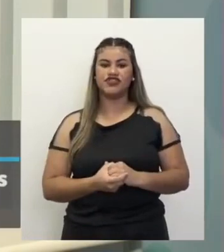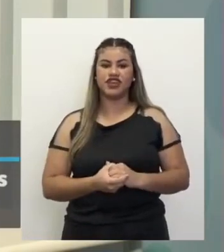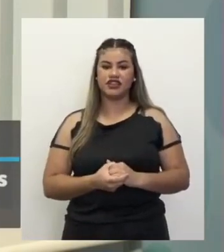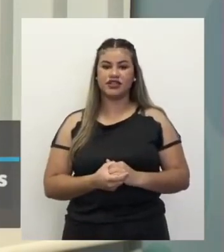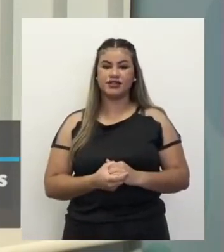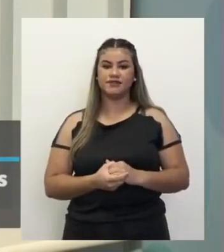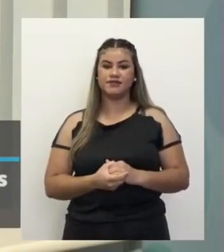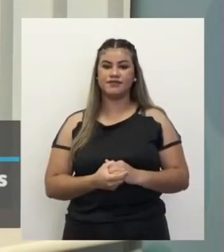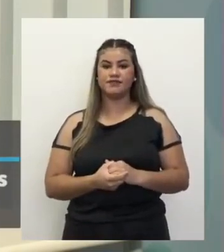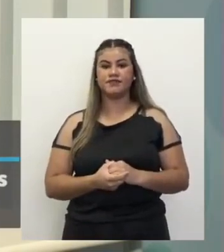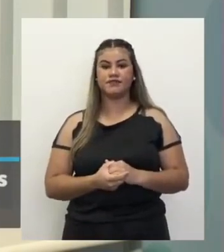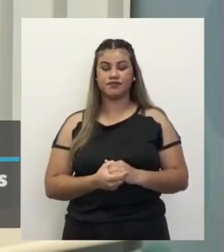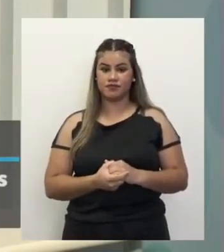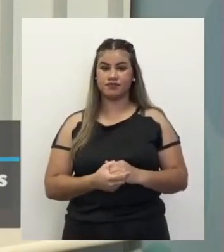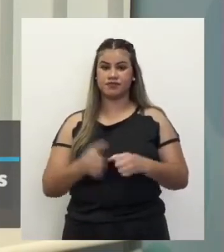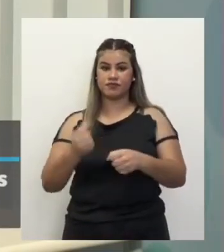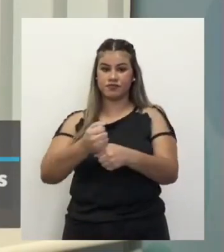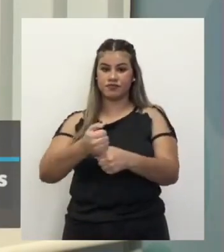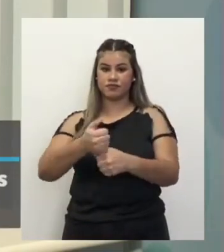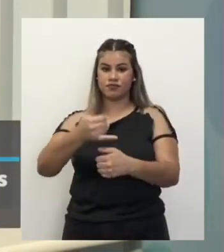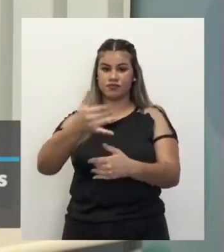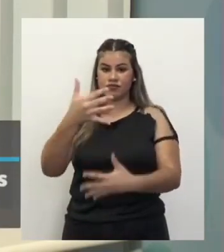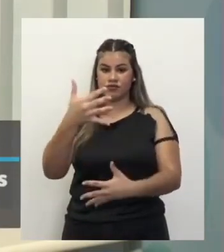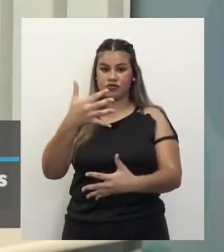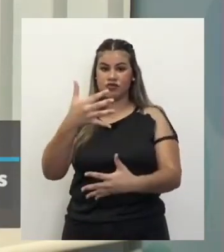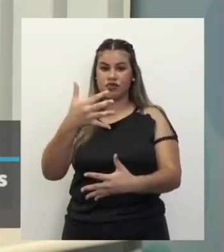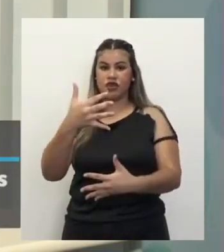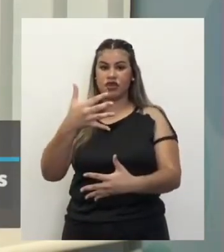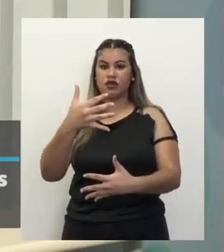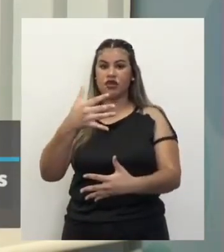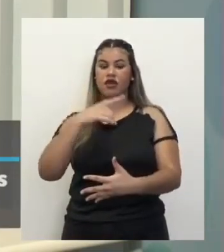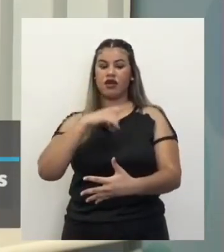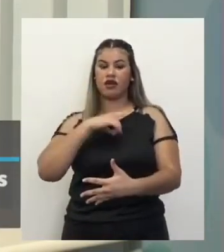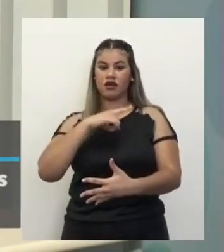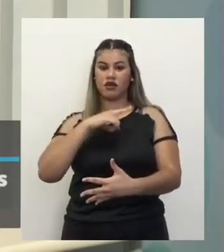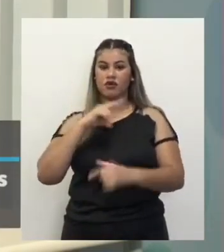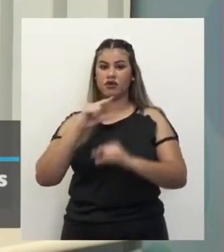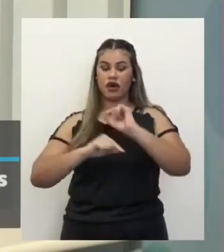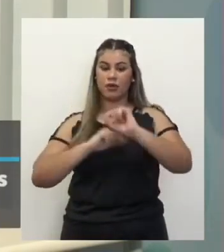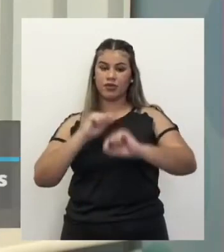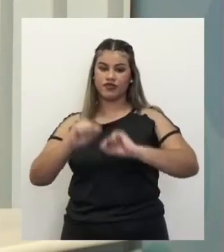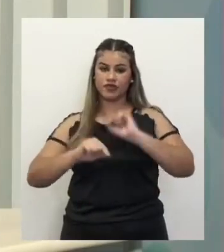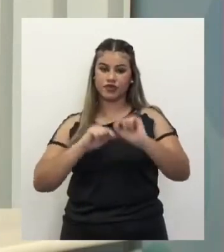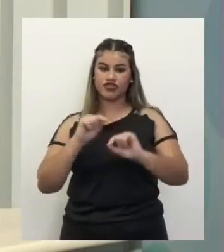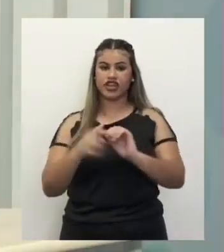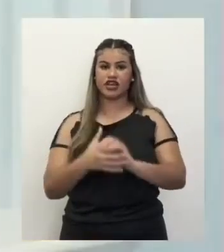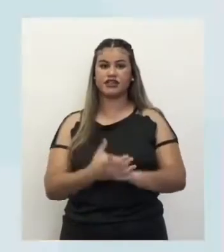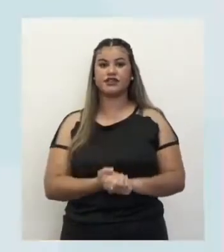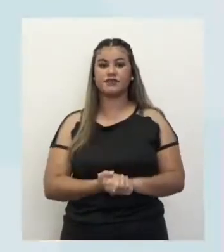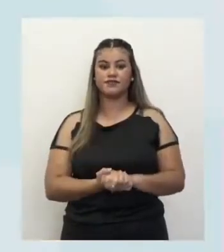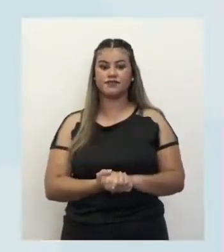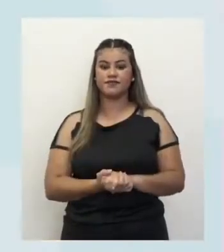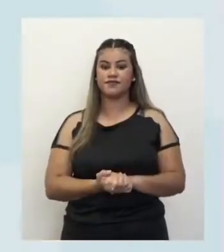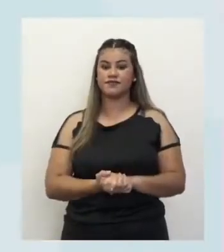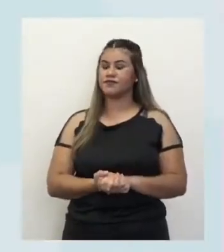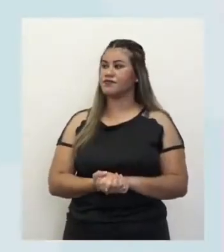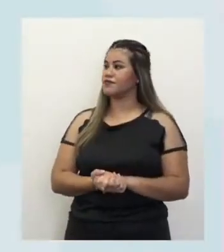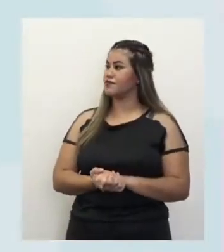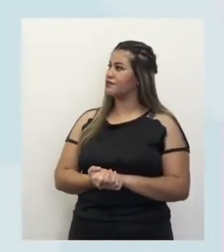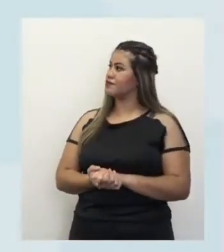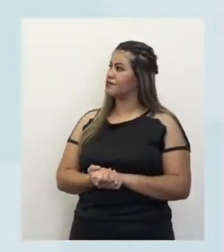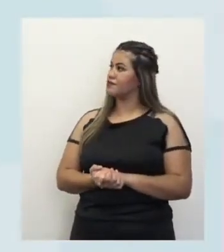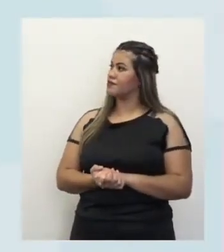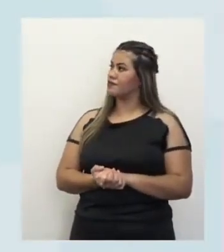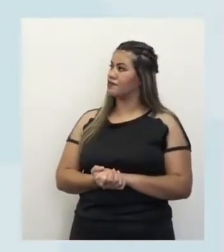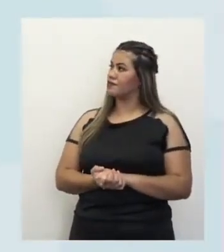Apareceu nas nossas contribuições aqui também a questão que vai agora no próximo slide, que está relativa à questão